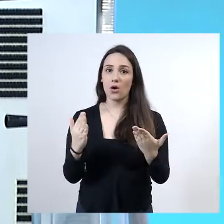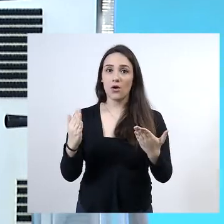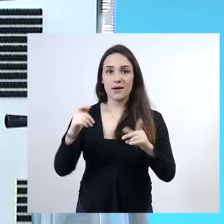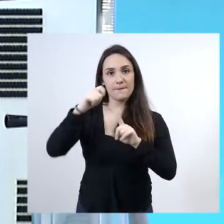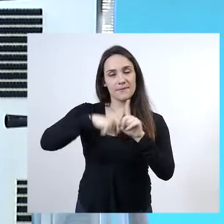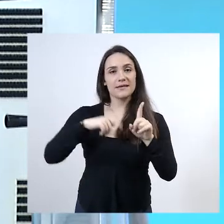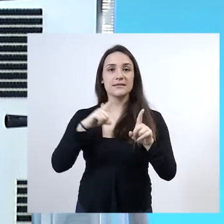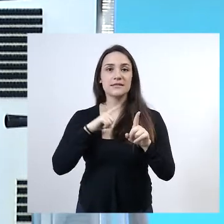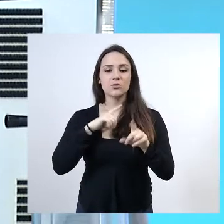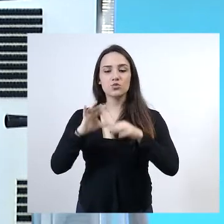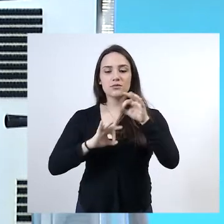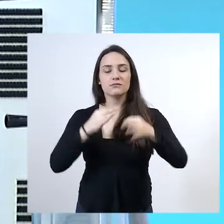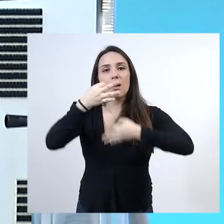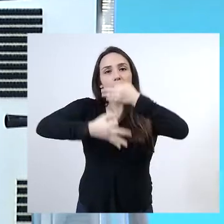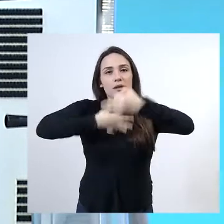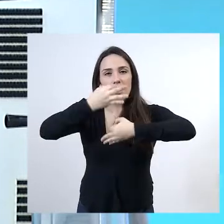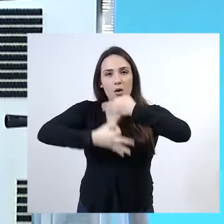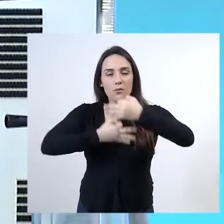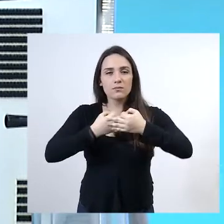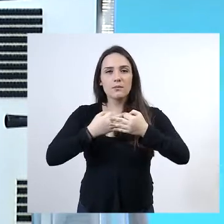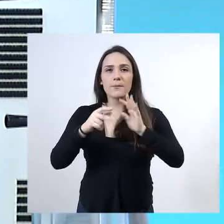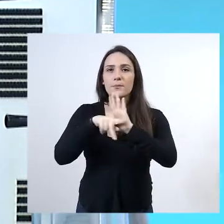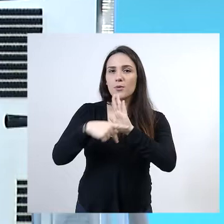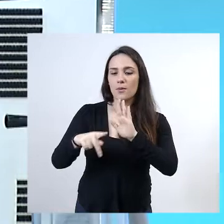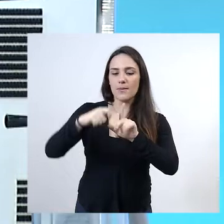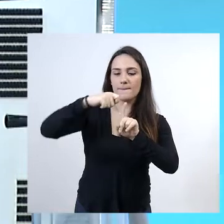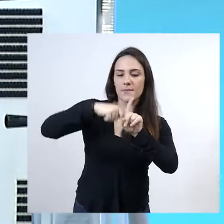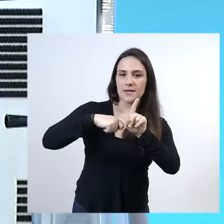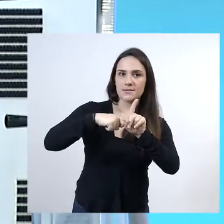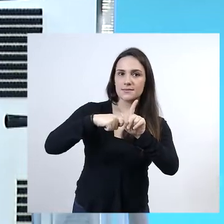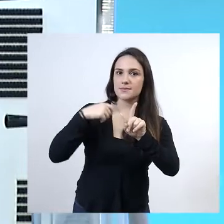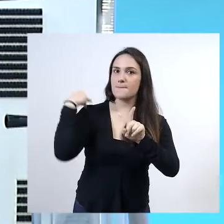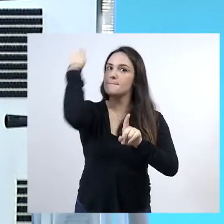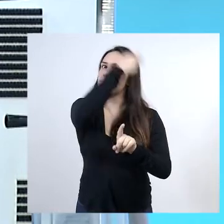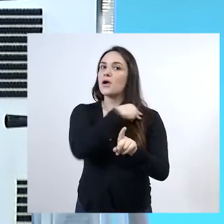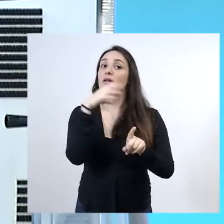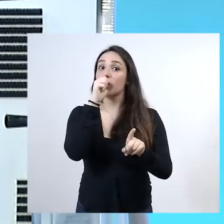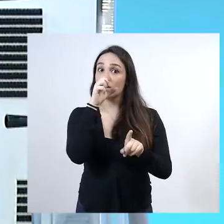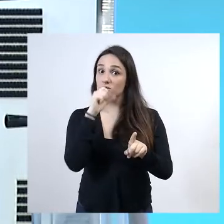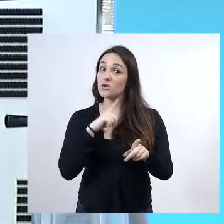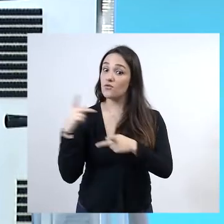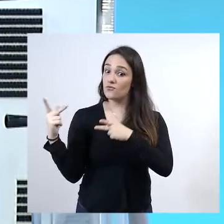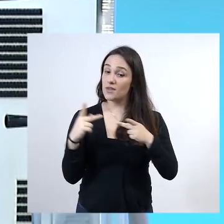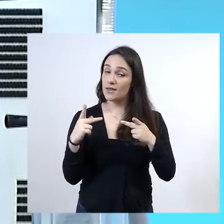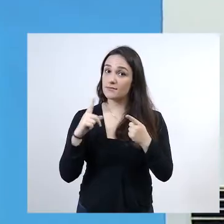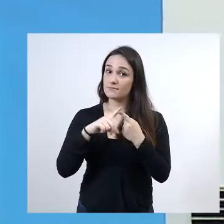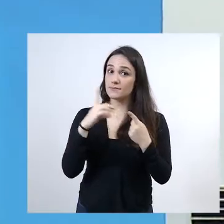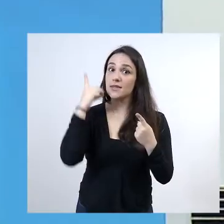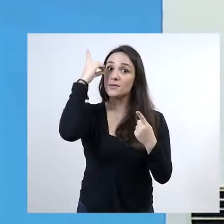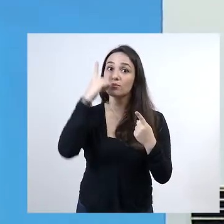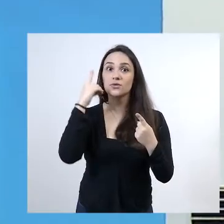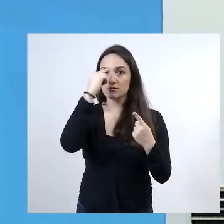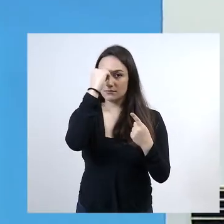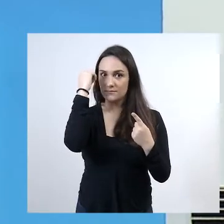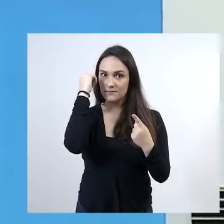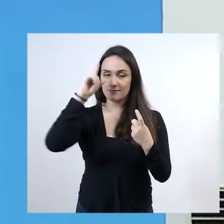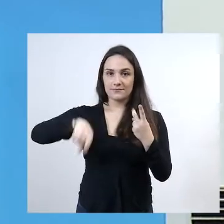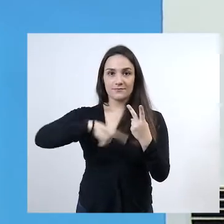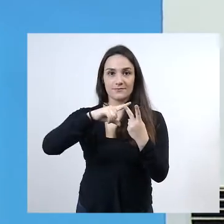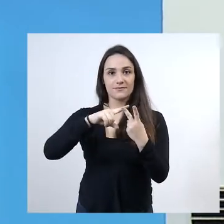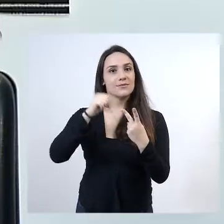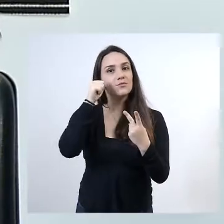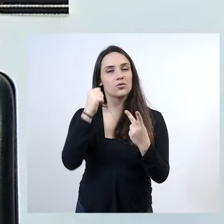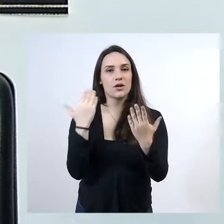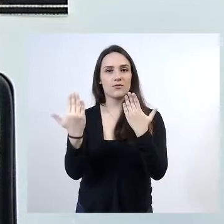programa desse mês Considerações. Vamos falar sobre Maio Laranja, com nossos convidados, deputado Herculano